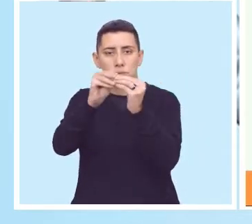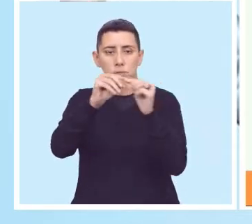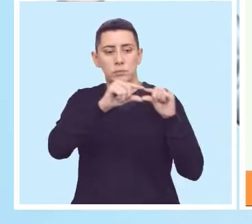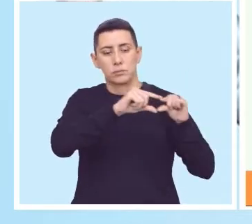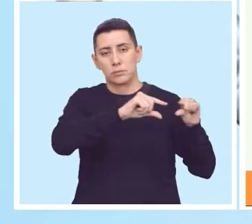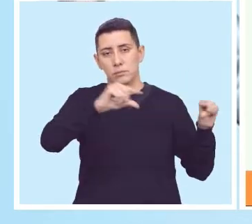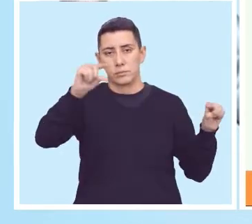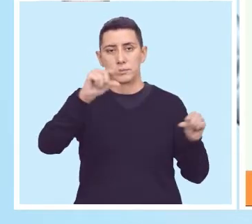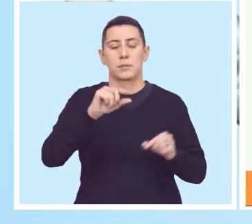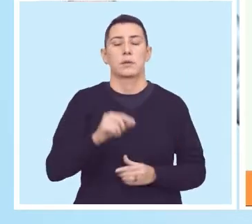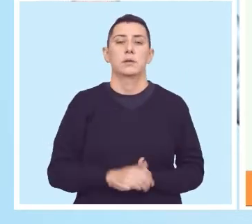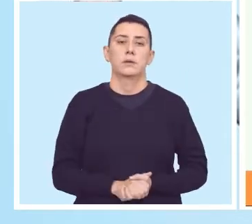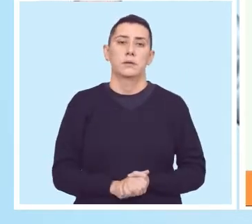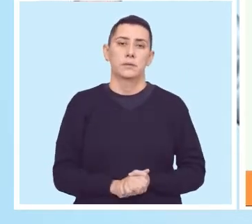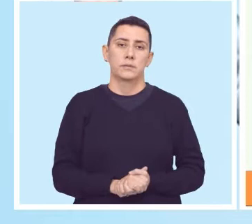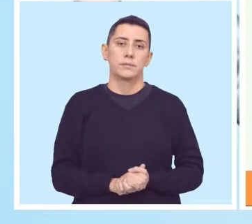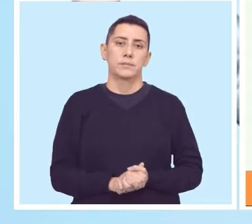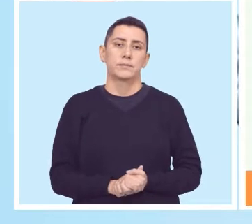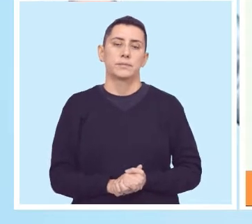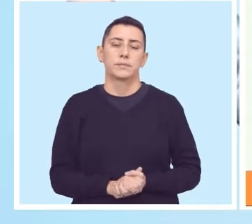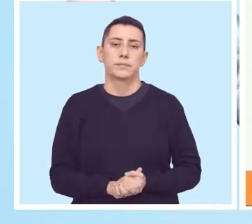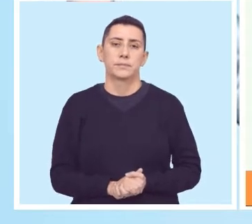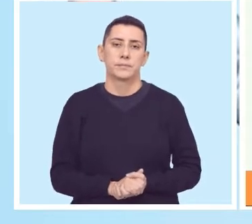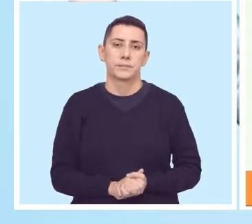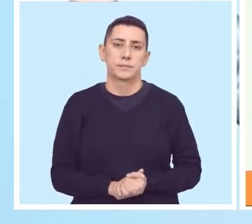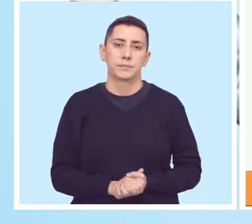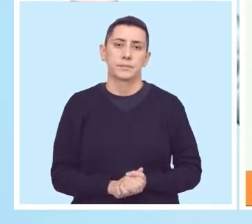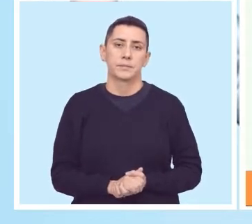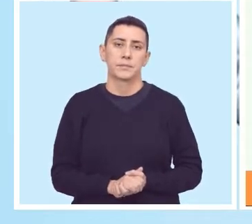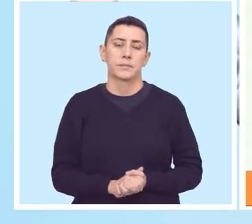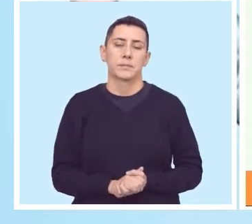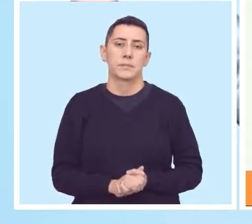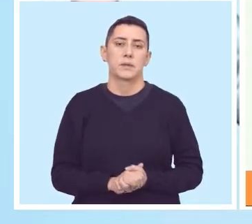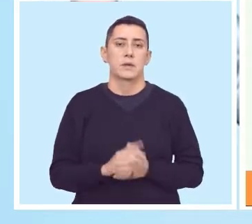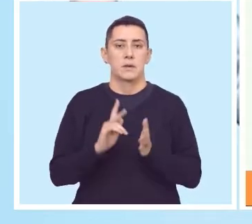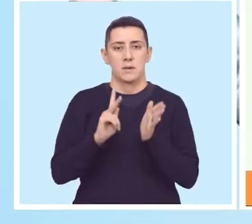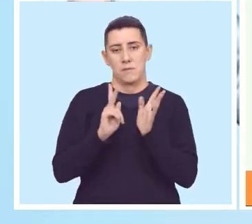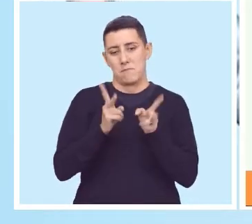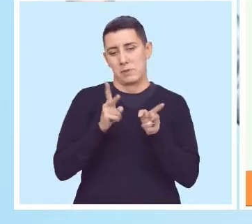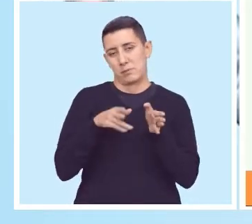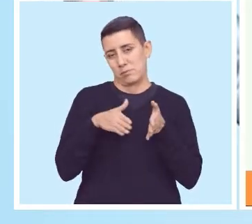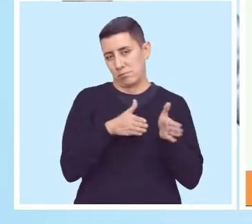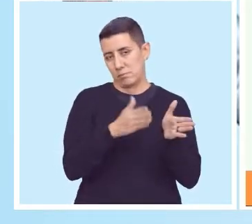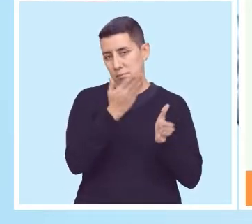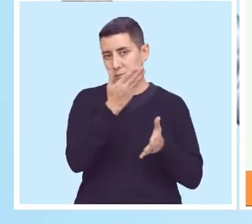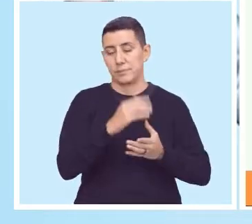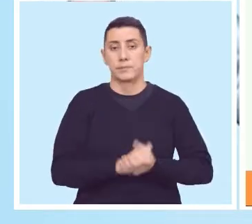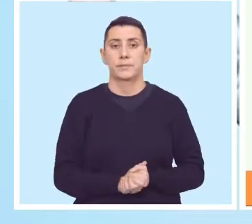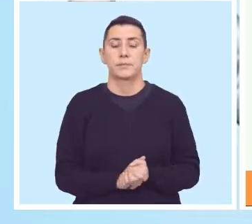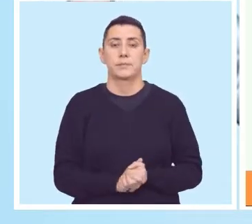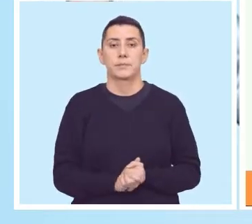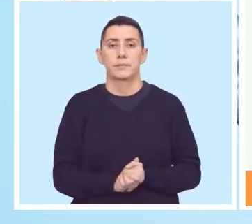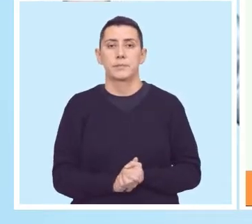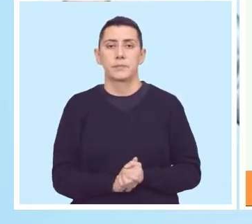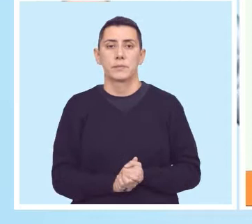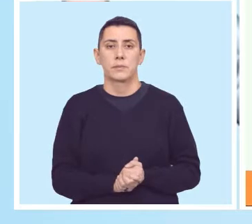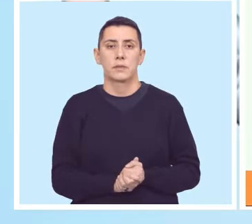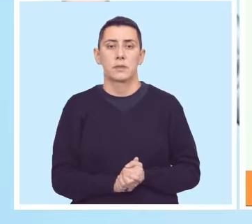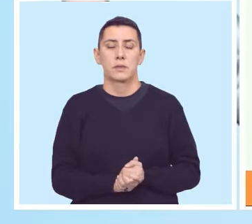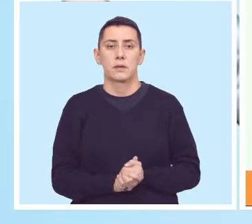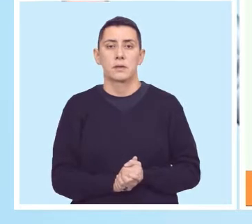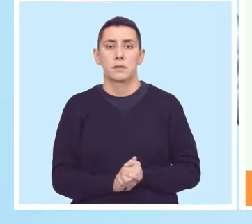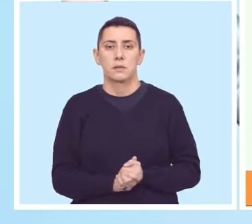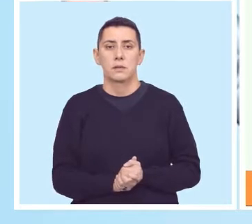do Igarapé do 40, né? O Igarapé do 40. Então, aqui, nós